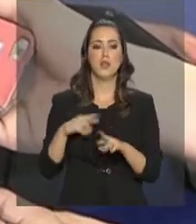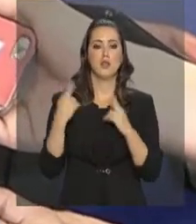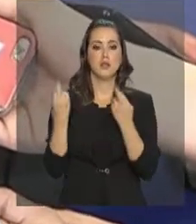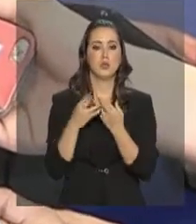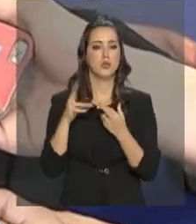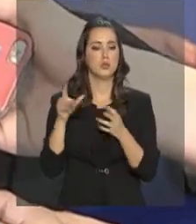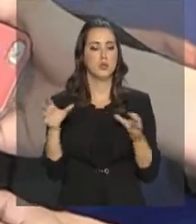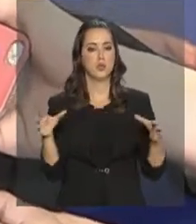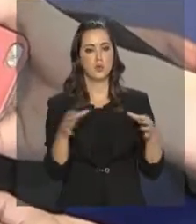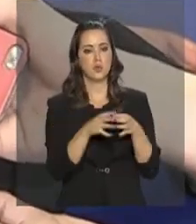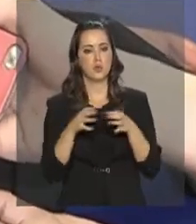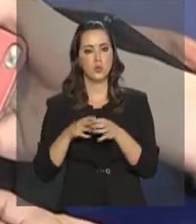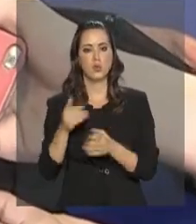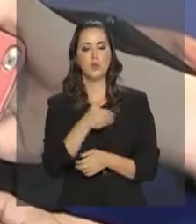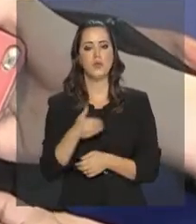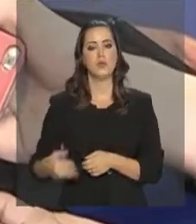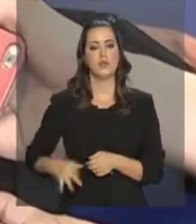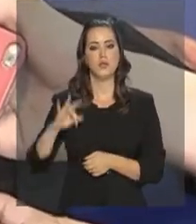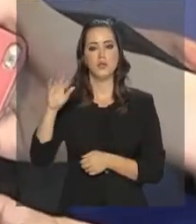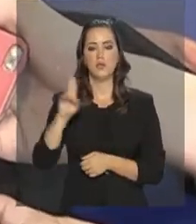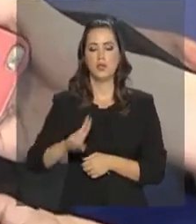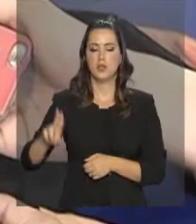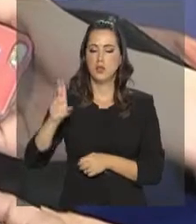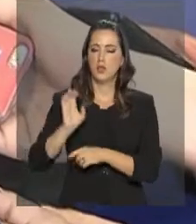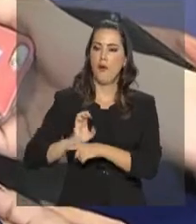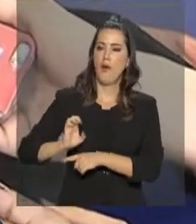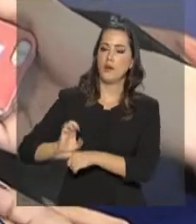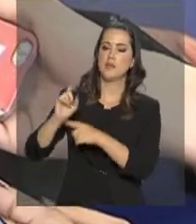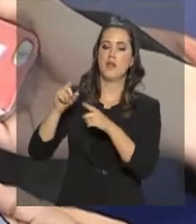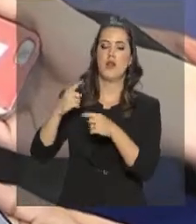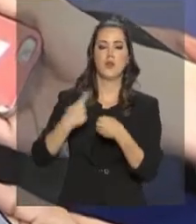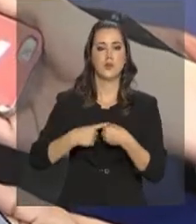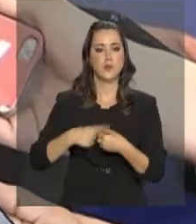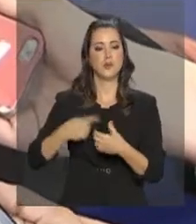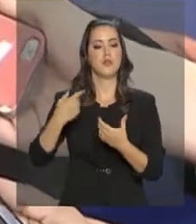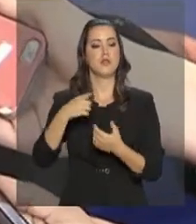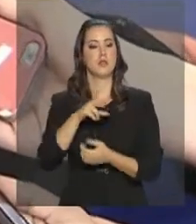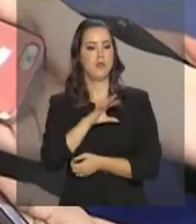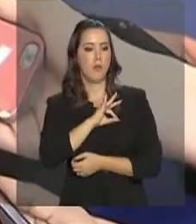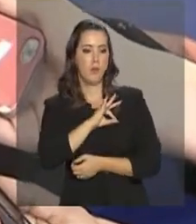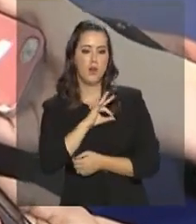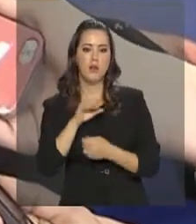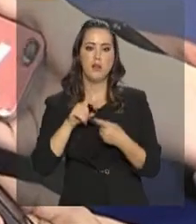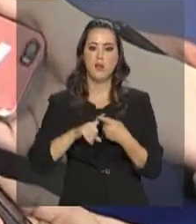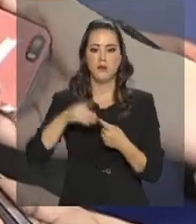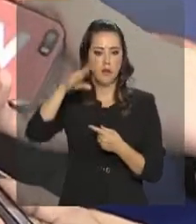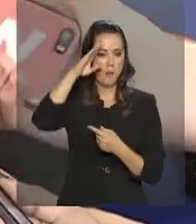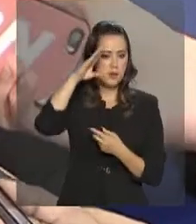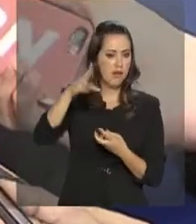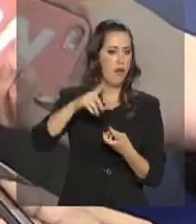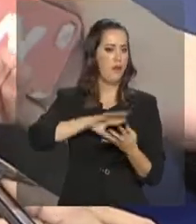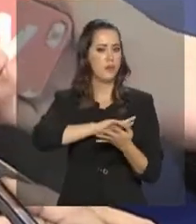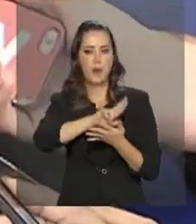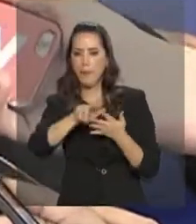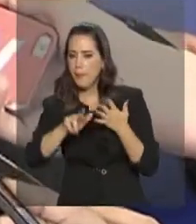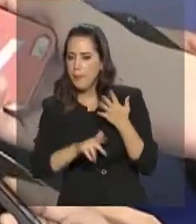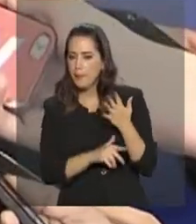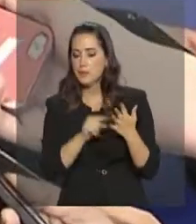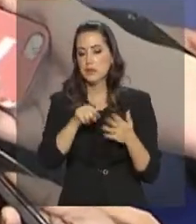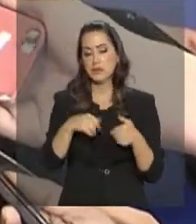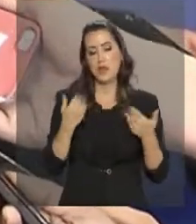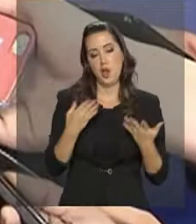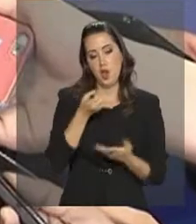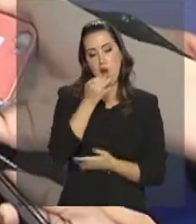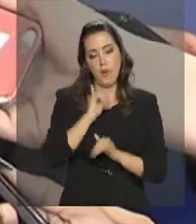entes da federação, União, Estados, Municípios, Polícia, Forças Armadas, Ministério Público e Previdenciário. E a